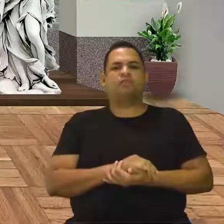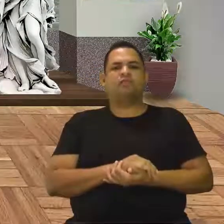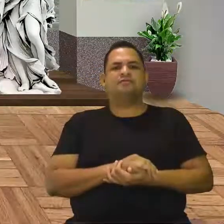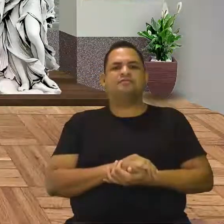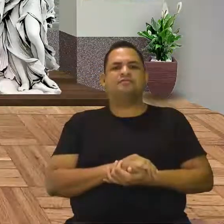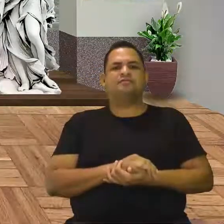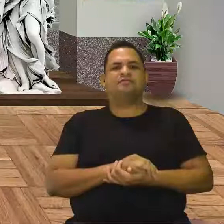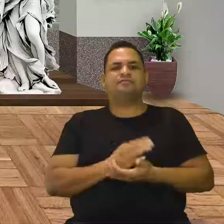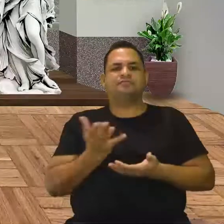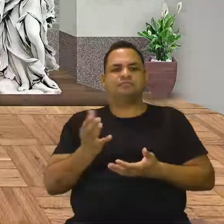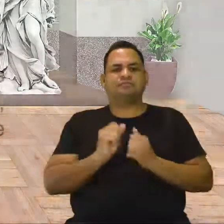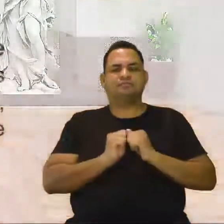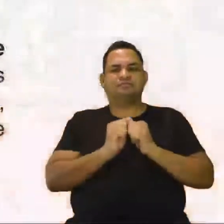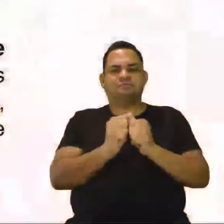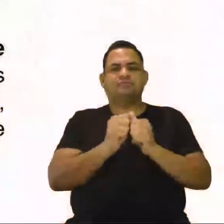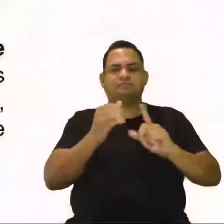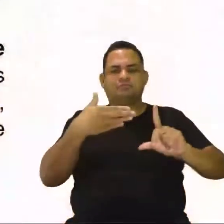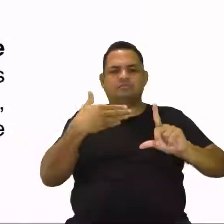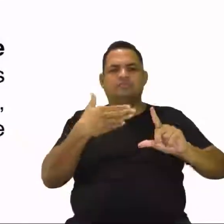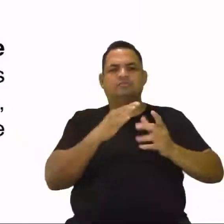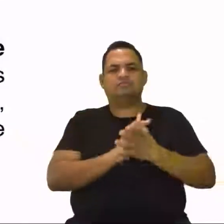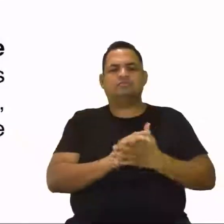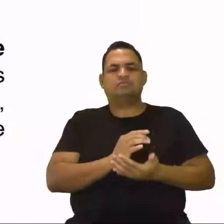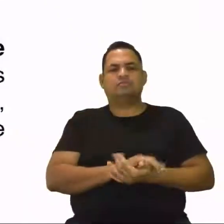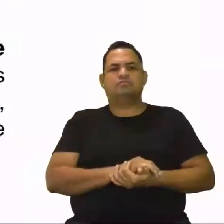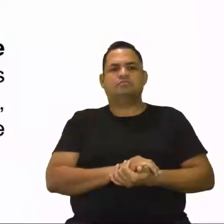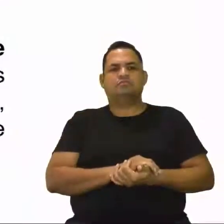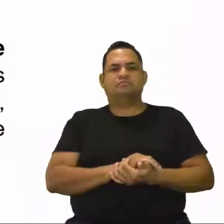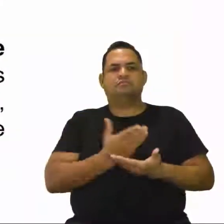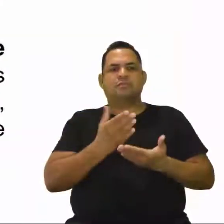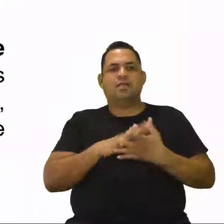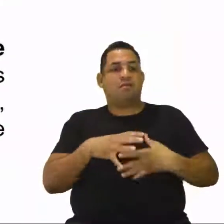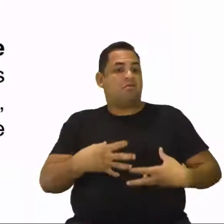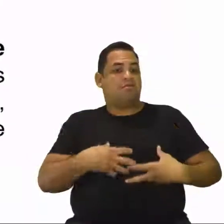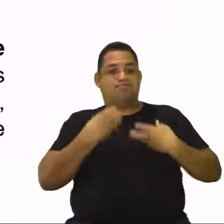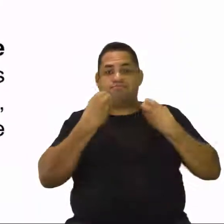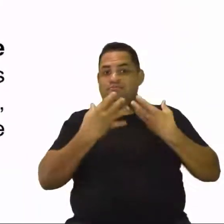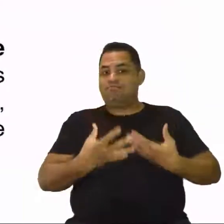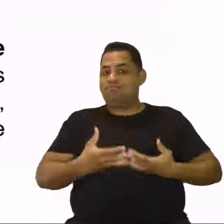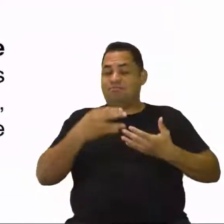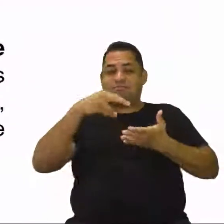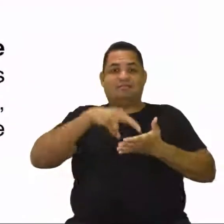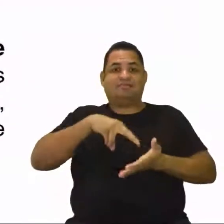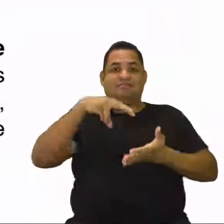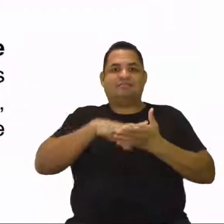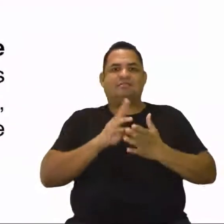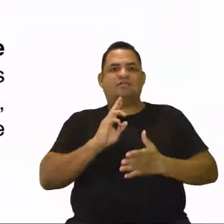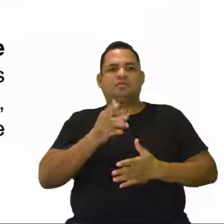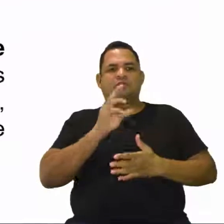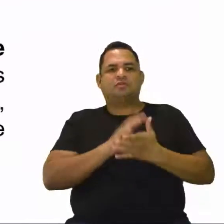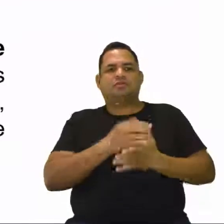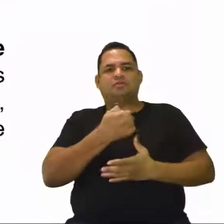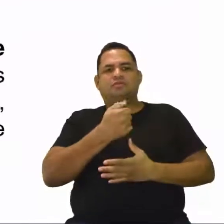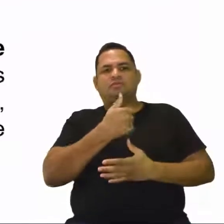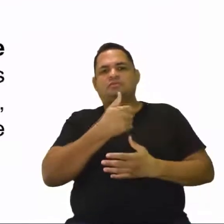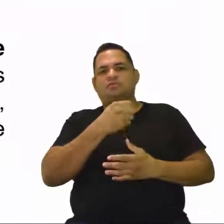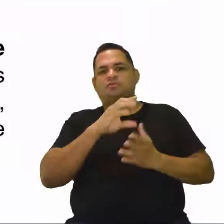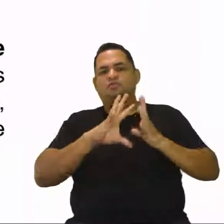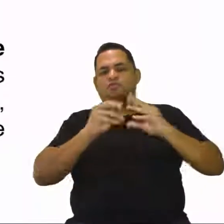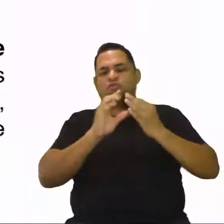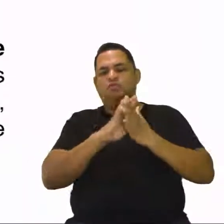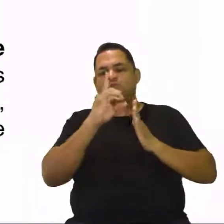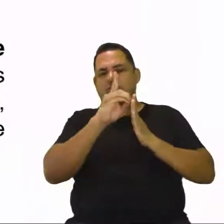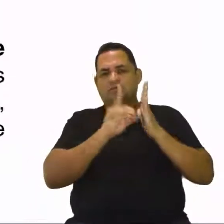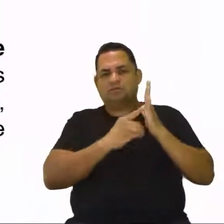certo? Acompanha comigo no quadro o que nós temos mais. Esse clima de euforia permaneceu durante quase